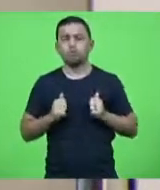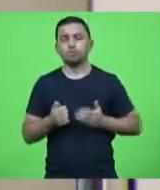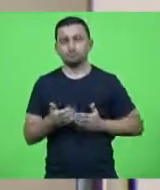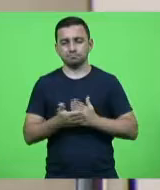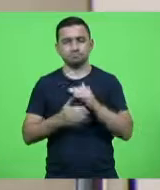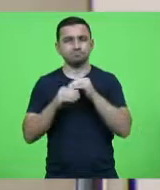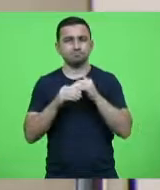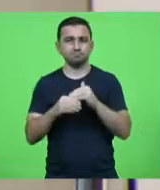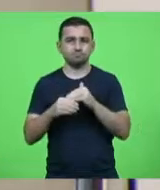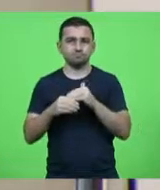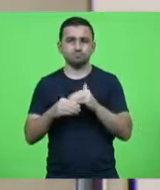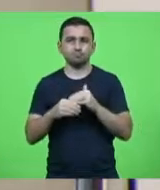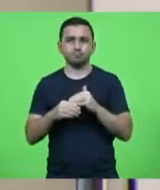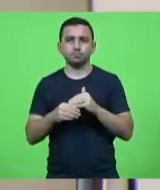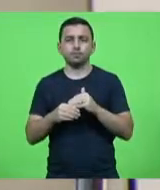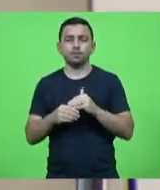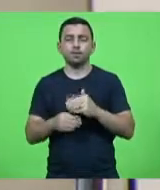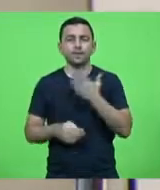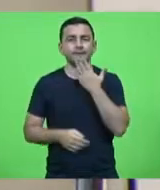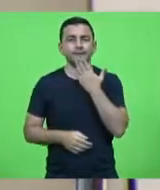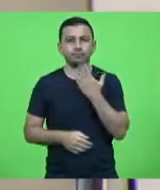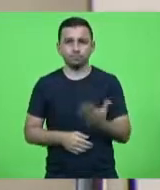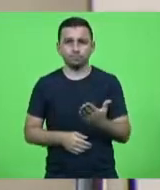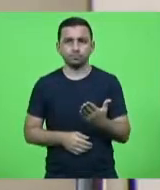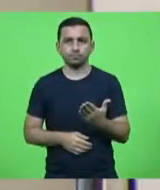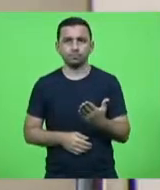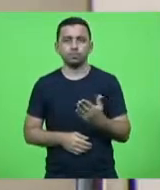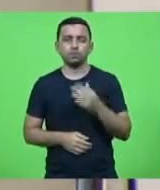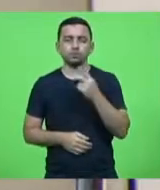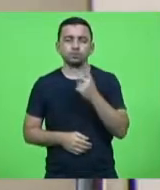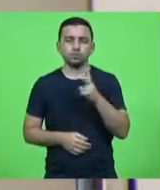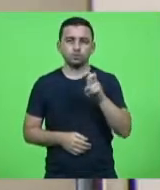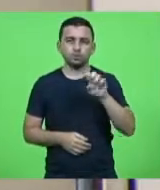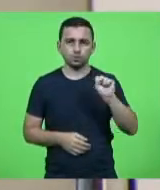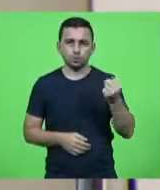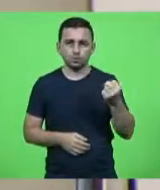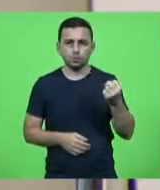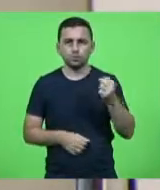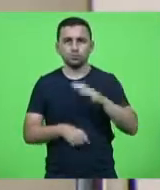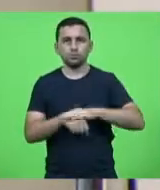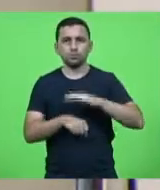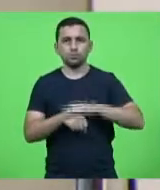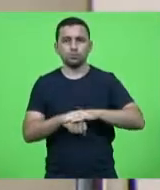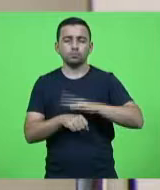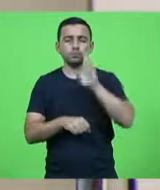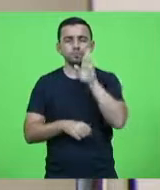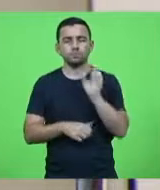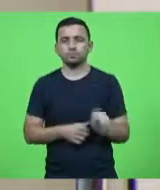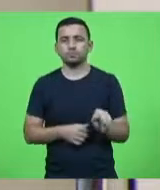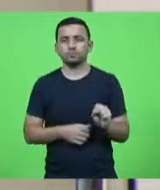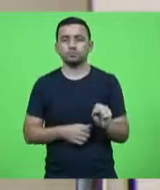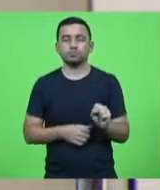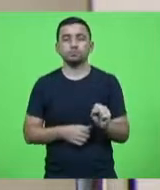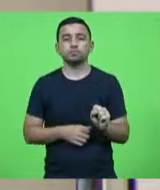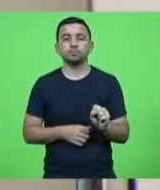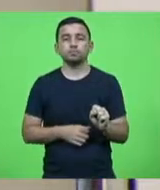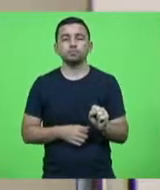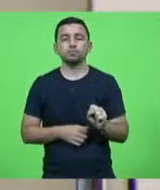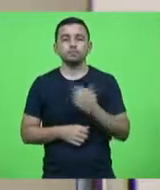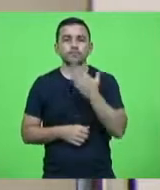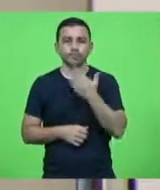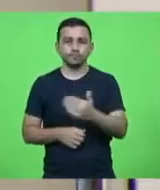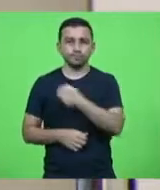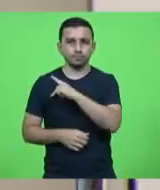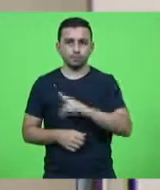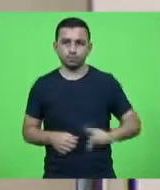Aprovado por unanimidade. Requerimentos. Requerimento 258. Autor deputado Bruno Souza. Solicitando ao